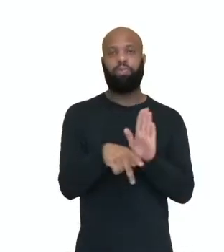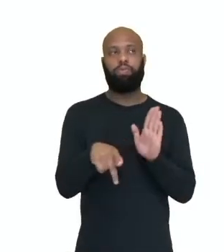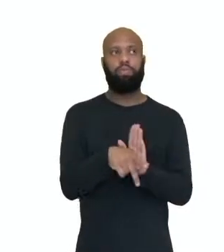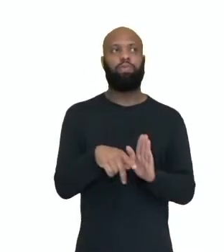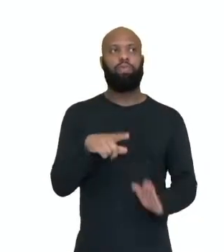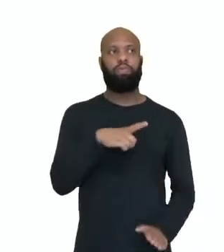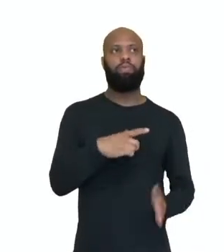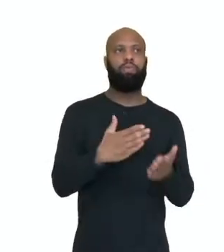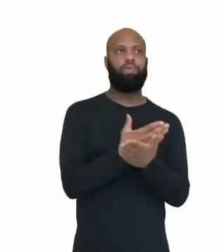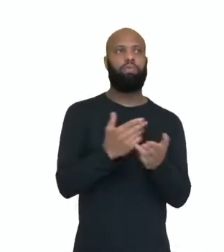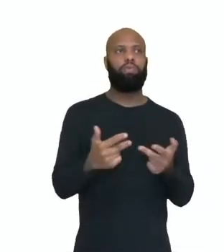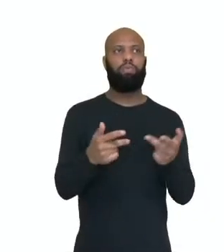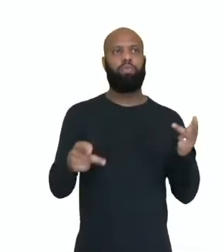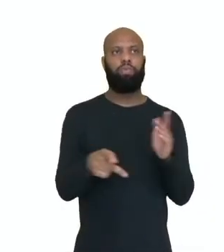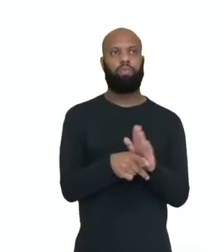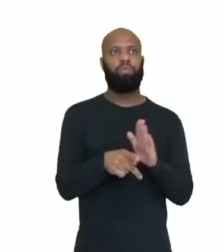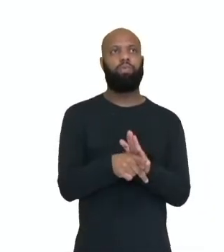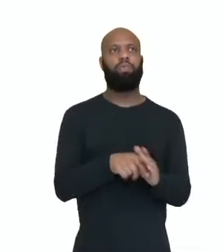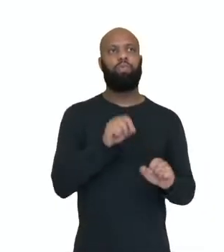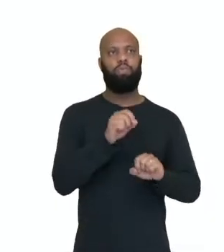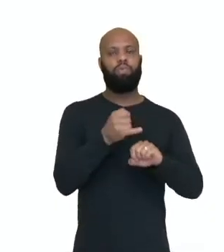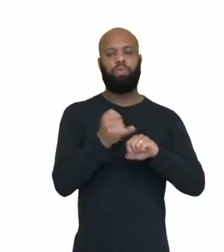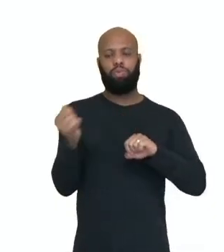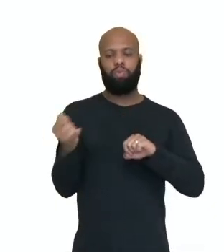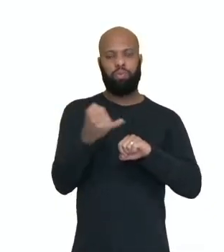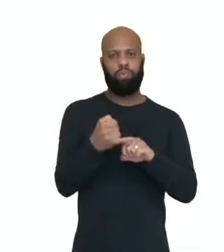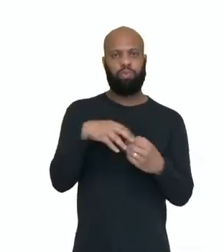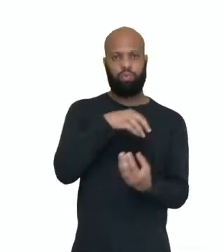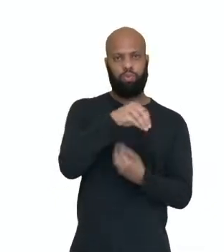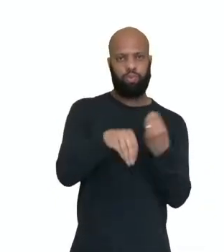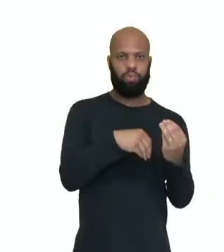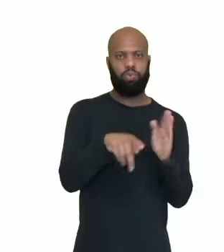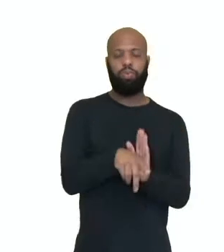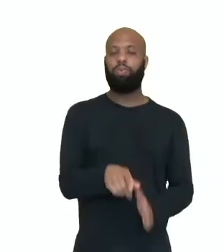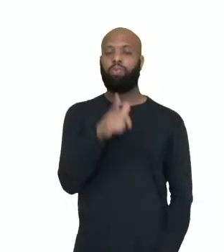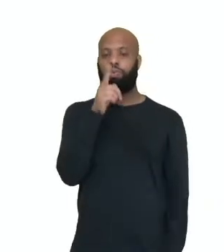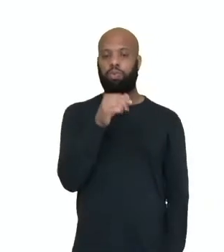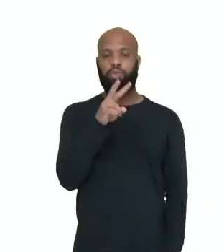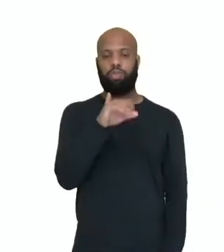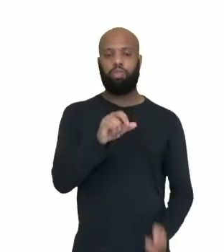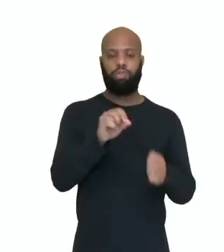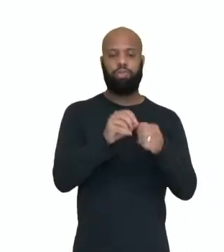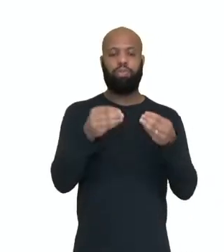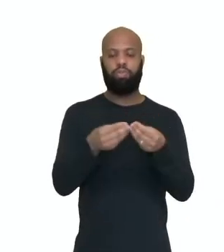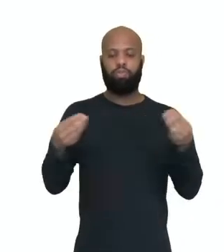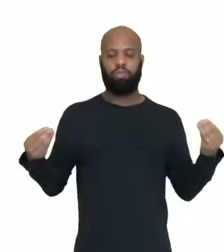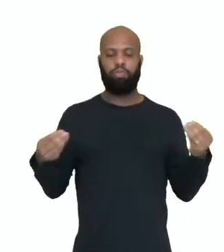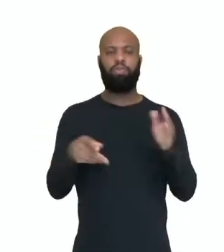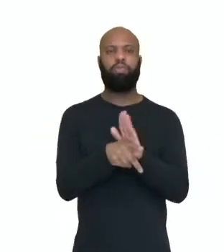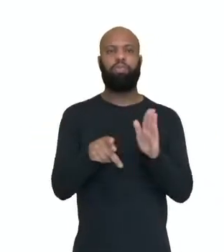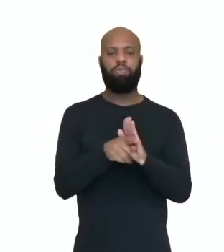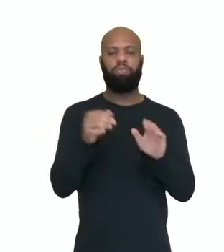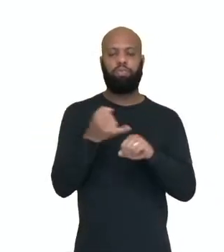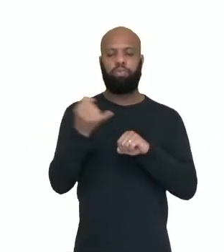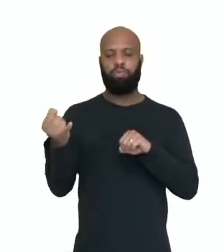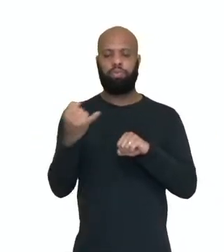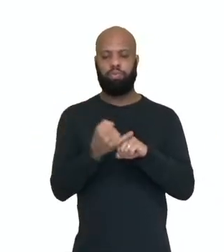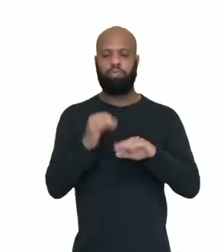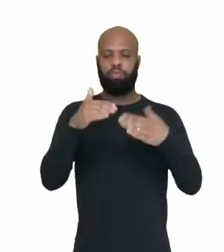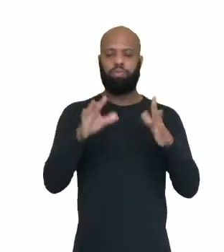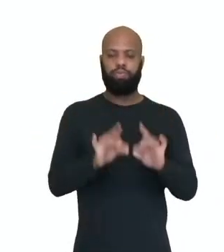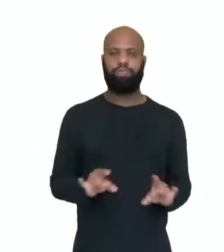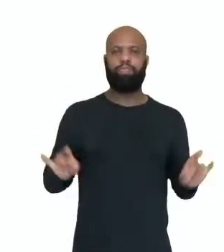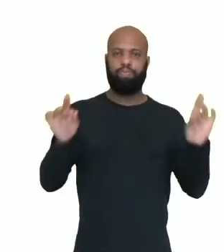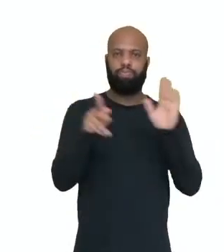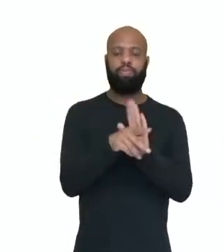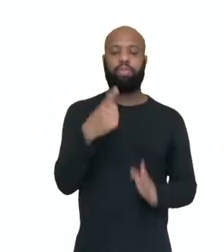substância iônica dissolvida em água, aonde vai acontecer dissociação iônica dessa substância. A solução aquosa de